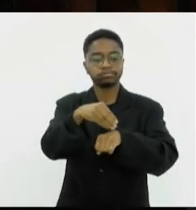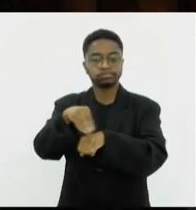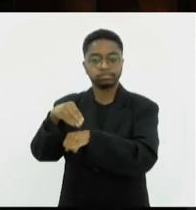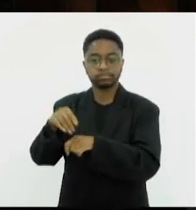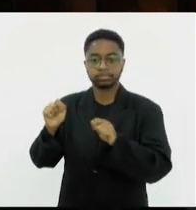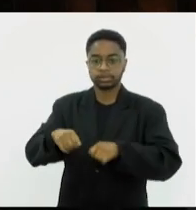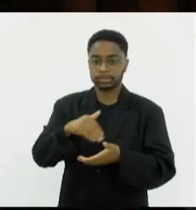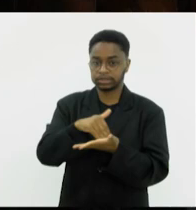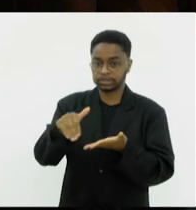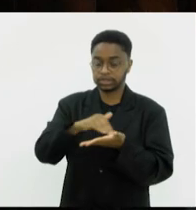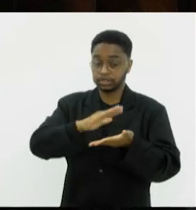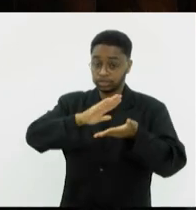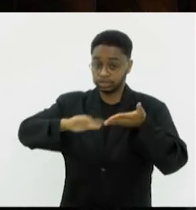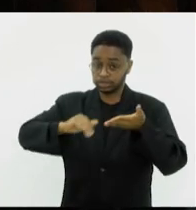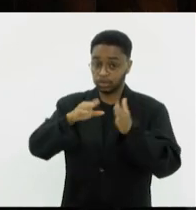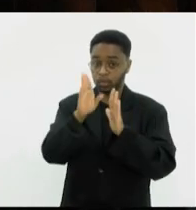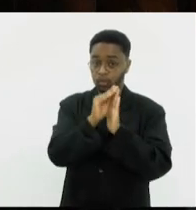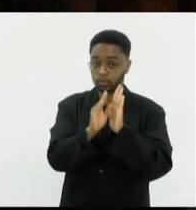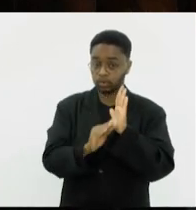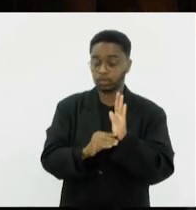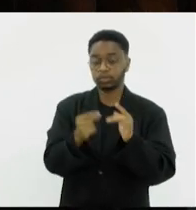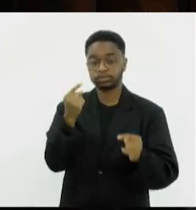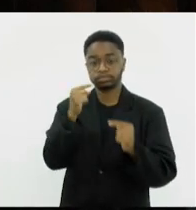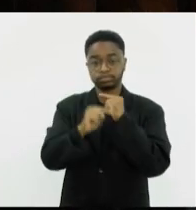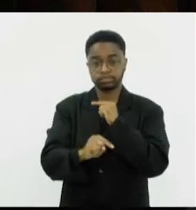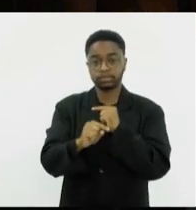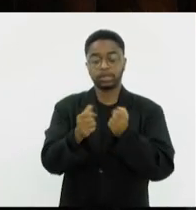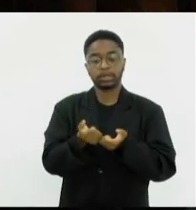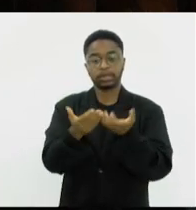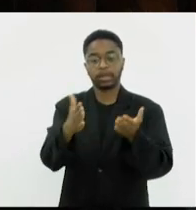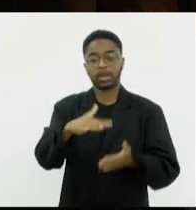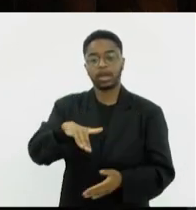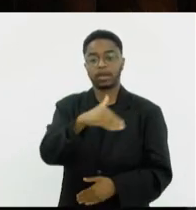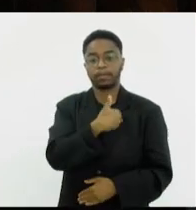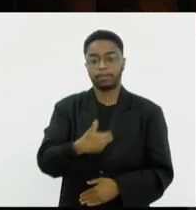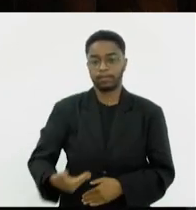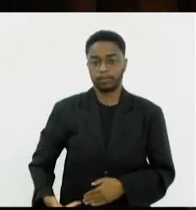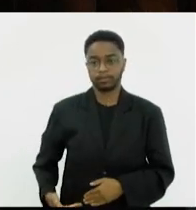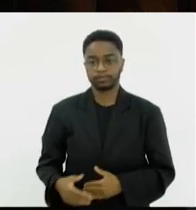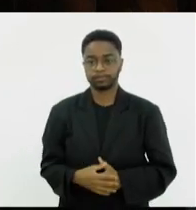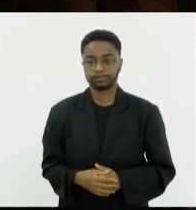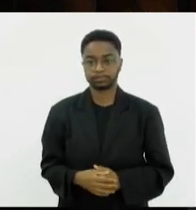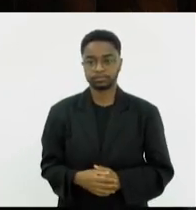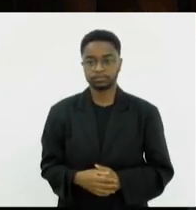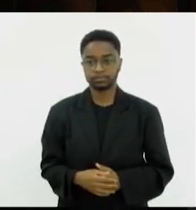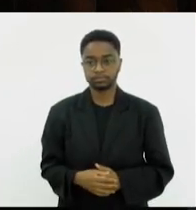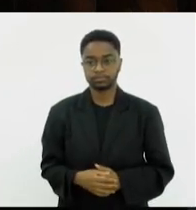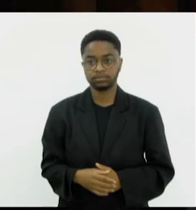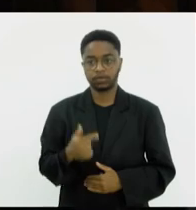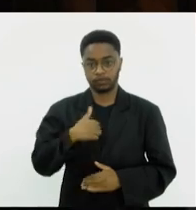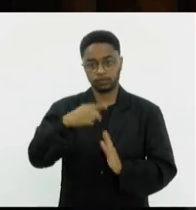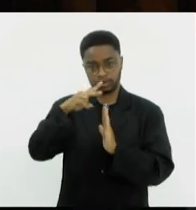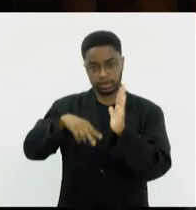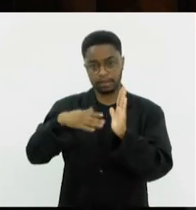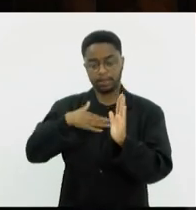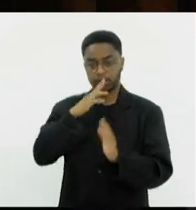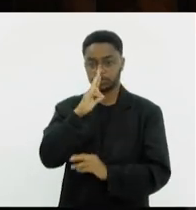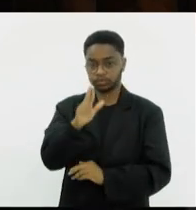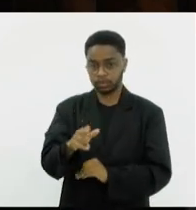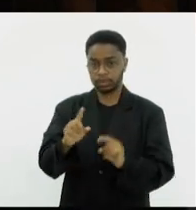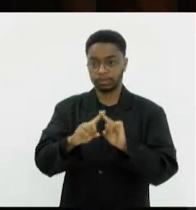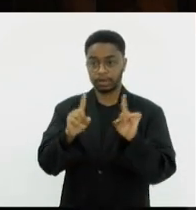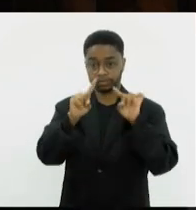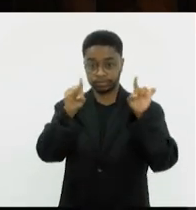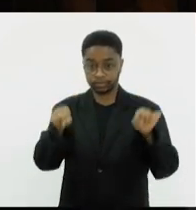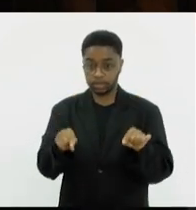que a secretaria remova o conteúdo impróprio distribuído para a rede pública. Eu já vou ler a minha resposta, mas antes cabe um parênteses. Ele